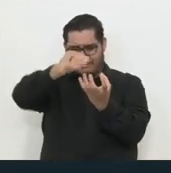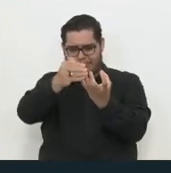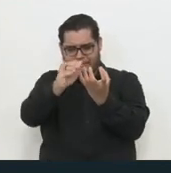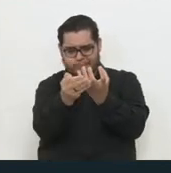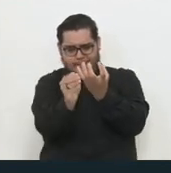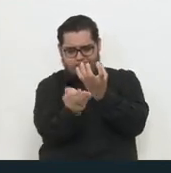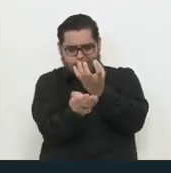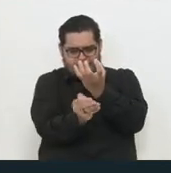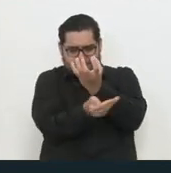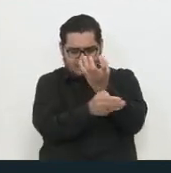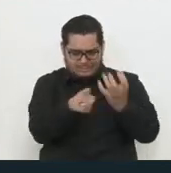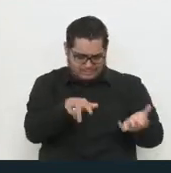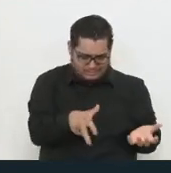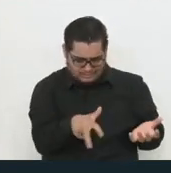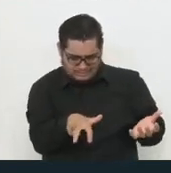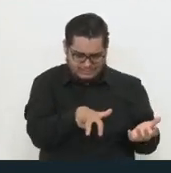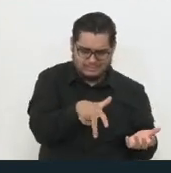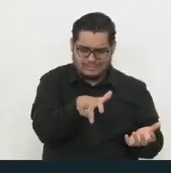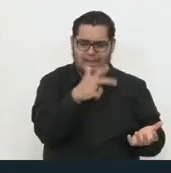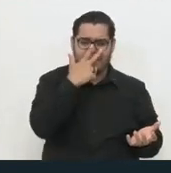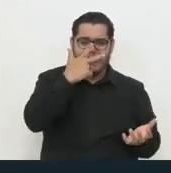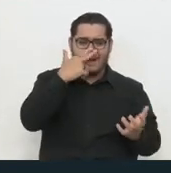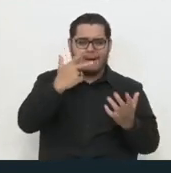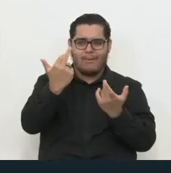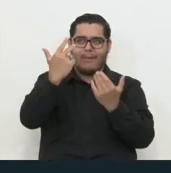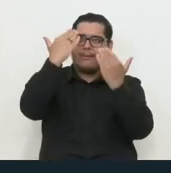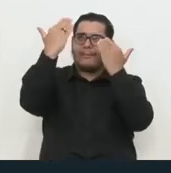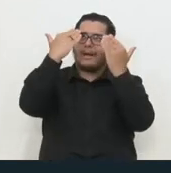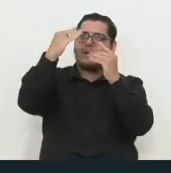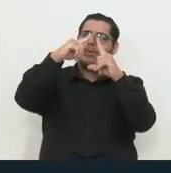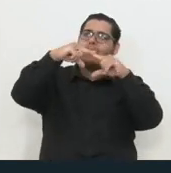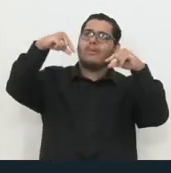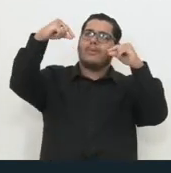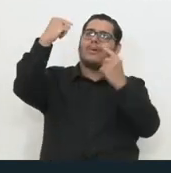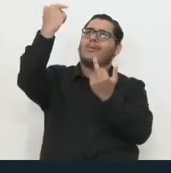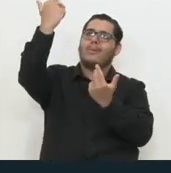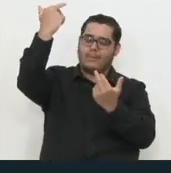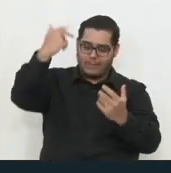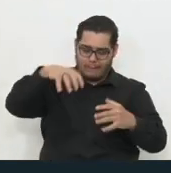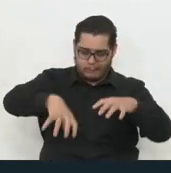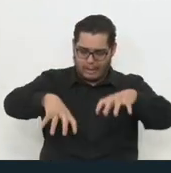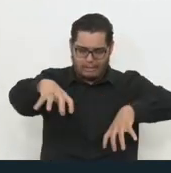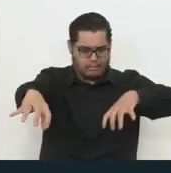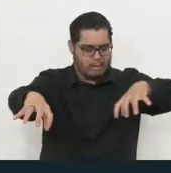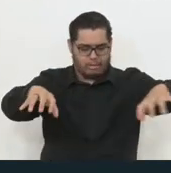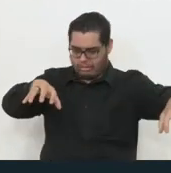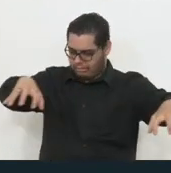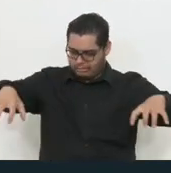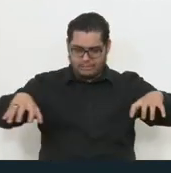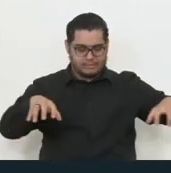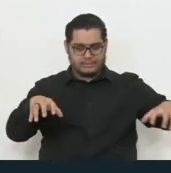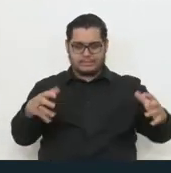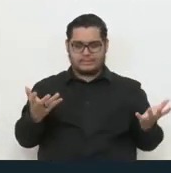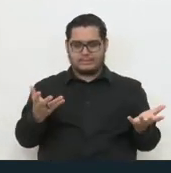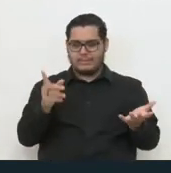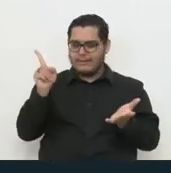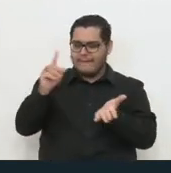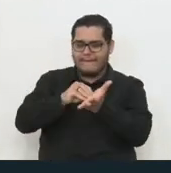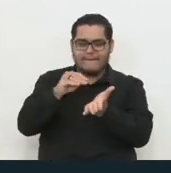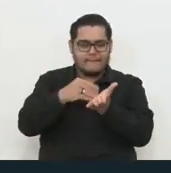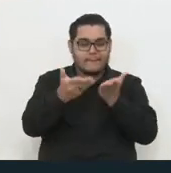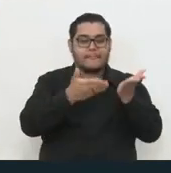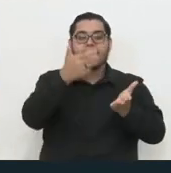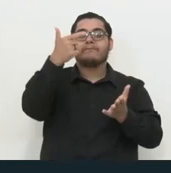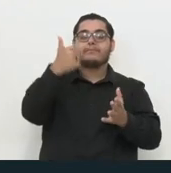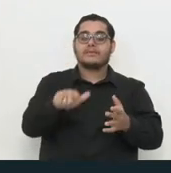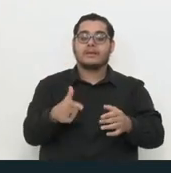a impressão Às vezes a gente está na Lua né então a zeladoria ela não tá sendo feita como foi prometido o mato a gente vê